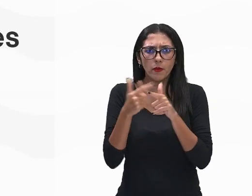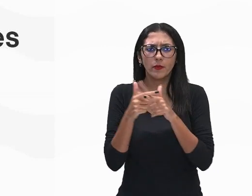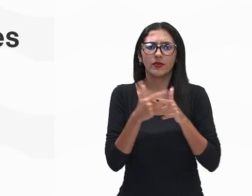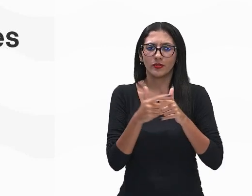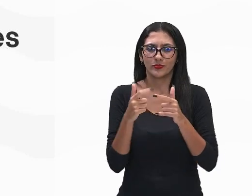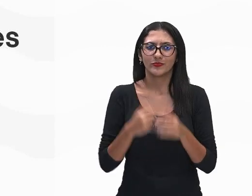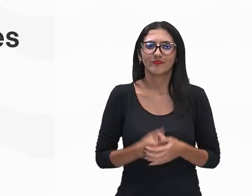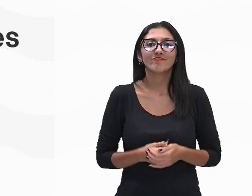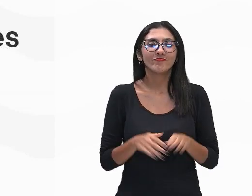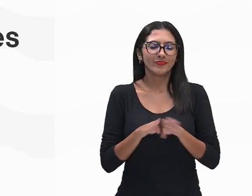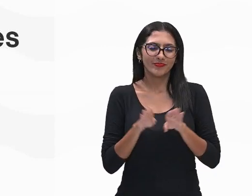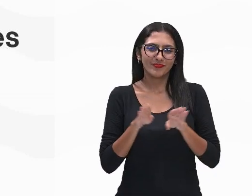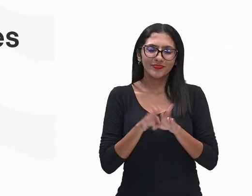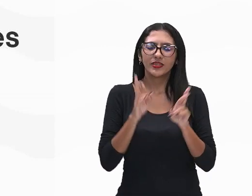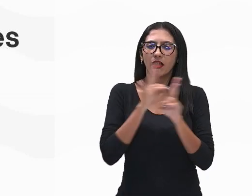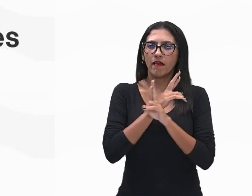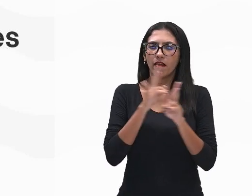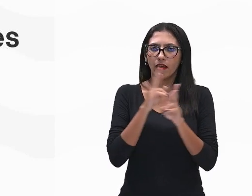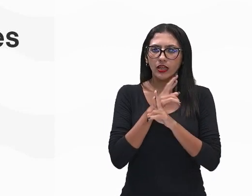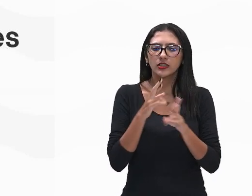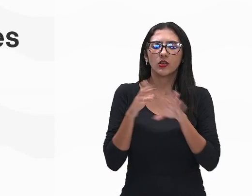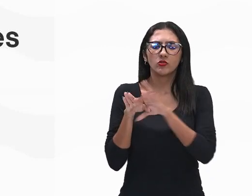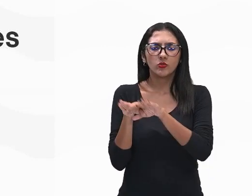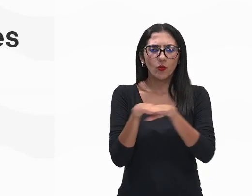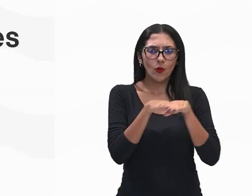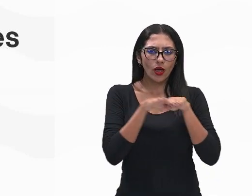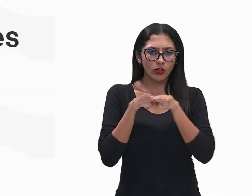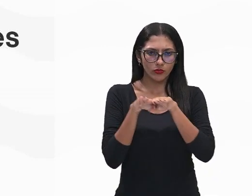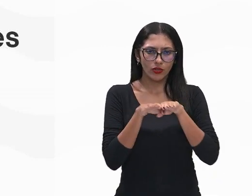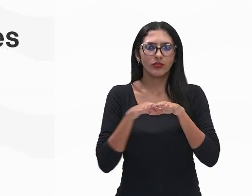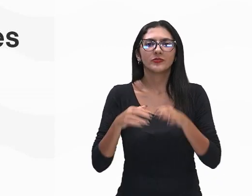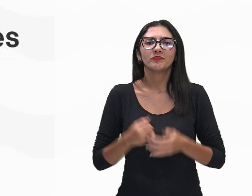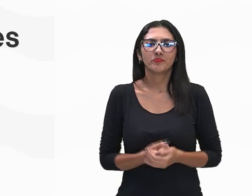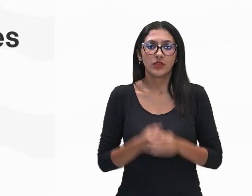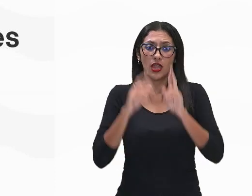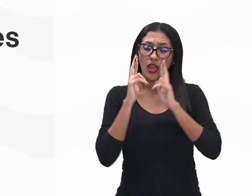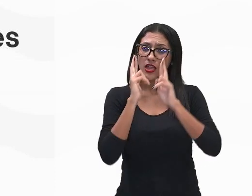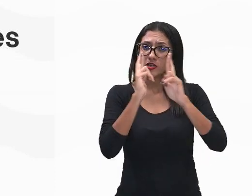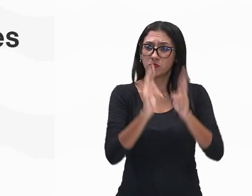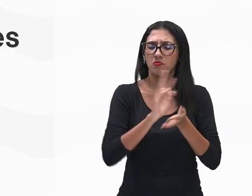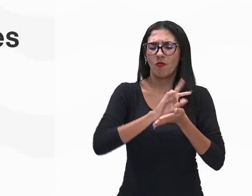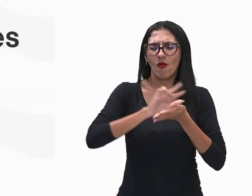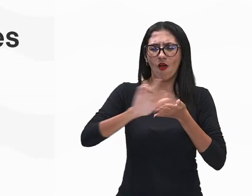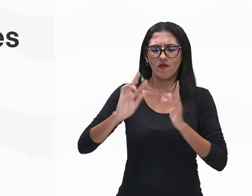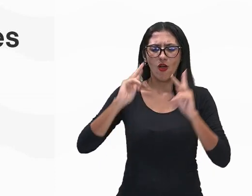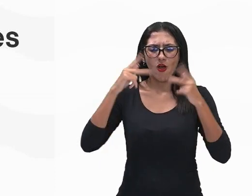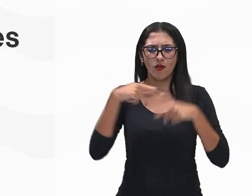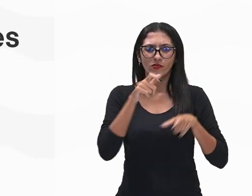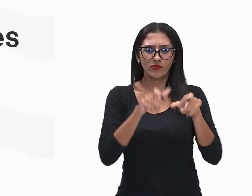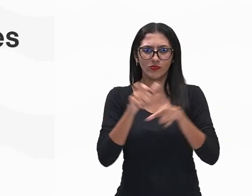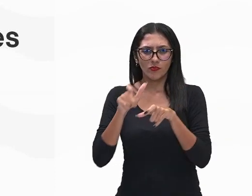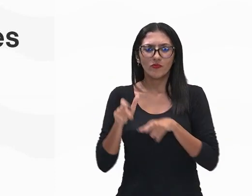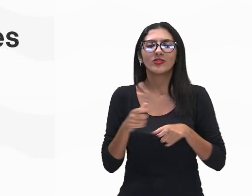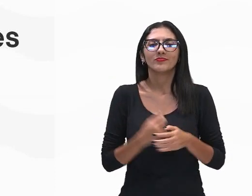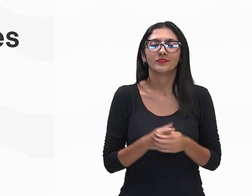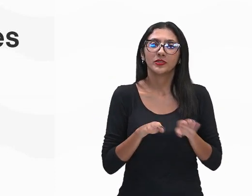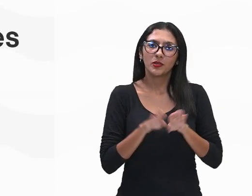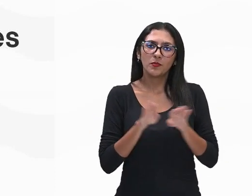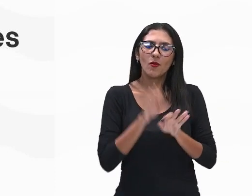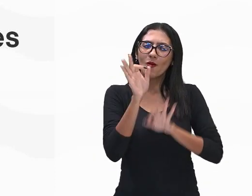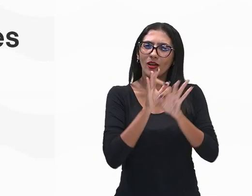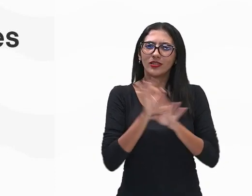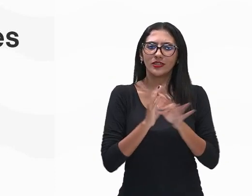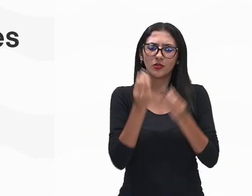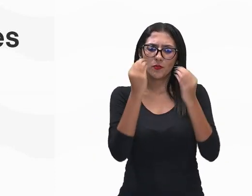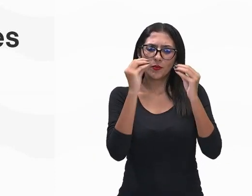Vamos falar de igualdade e equidade, respeito à diversidade humana, montando o meu portfólio de atividades